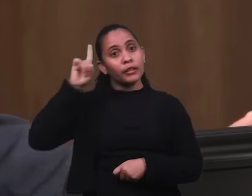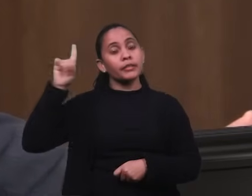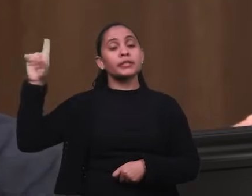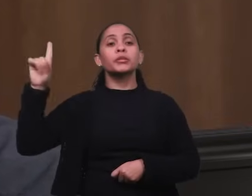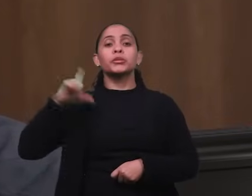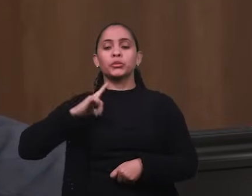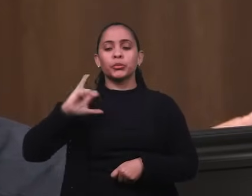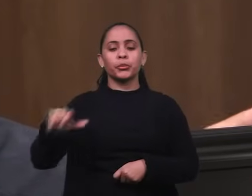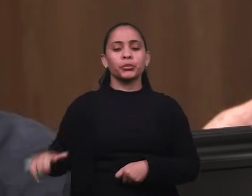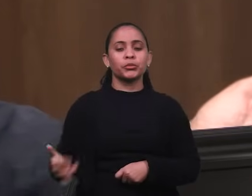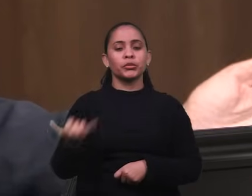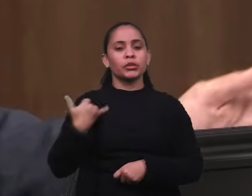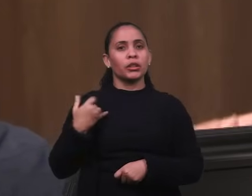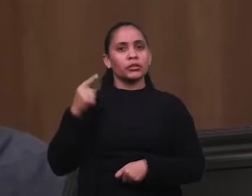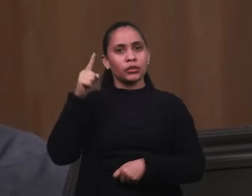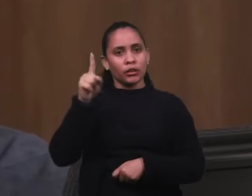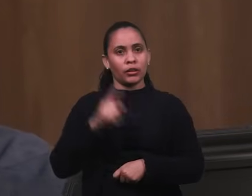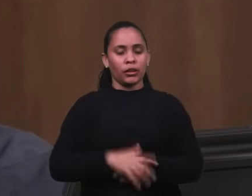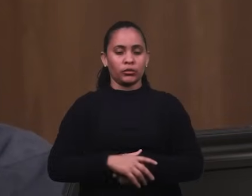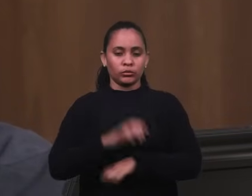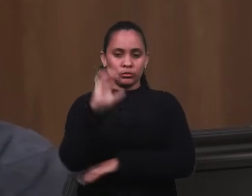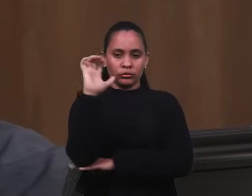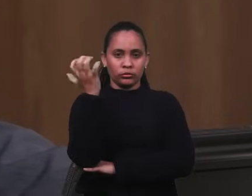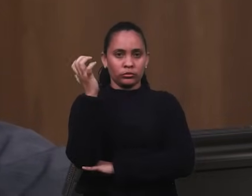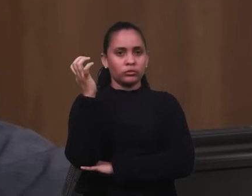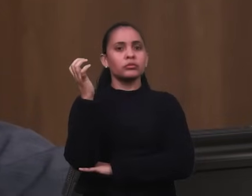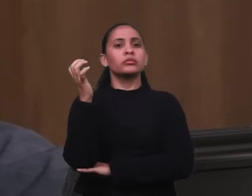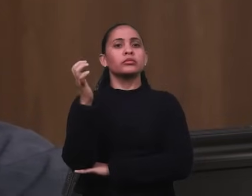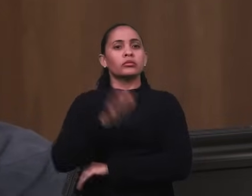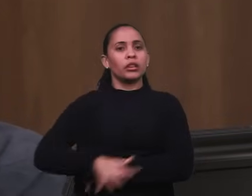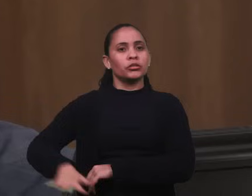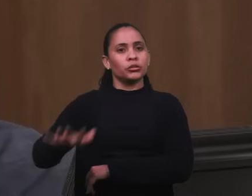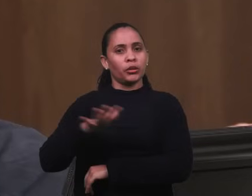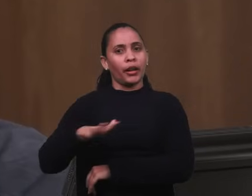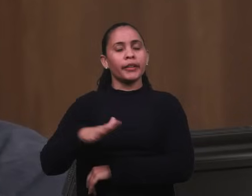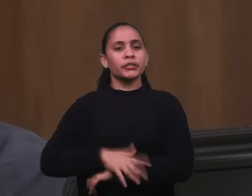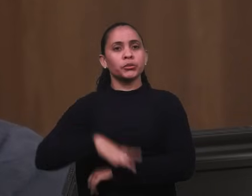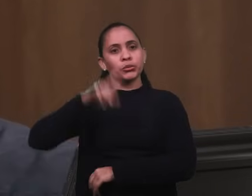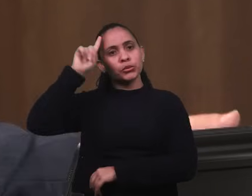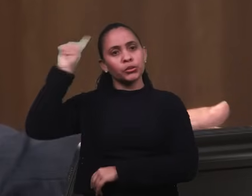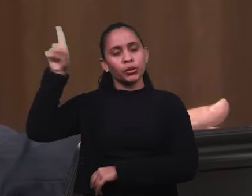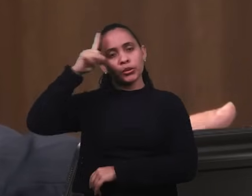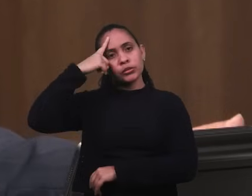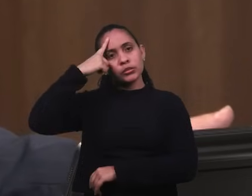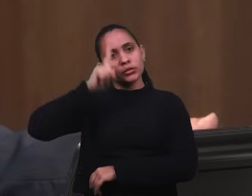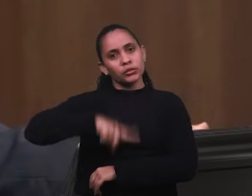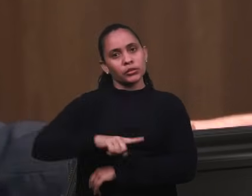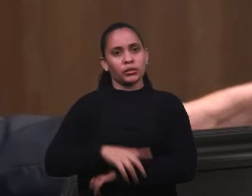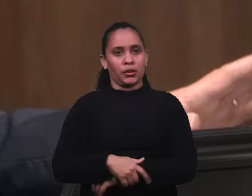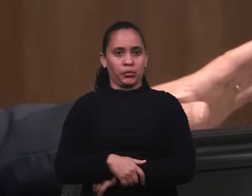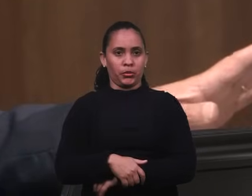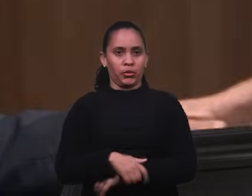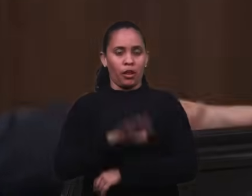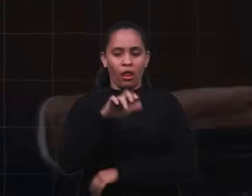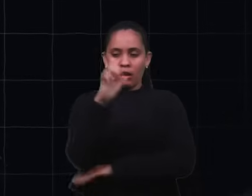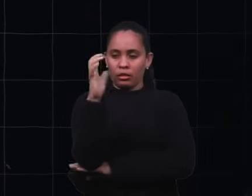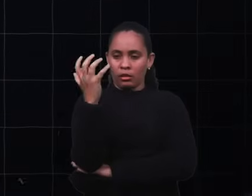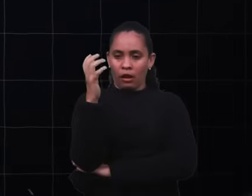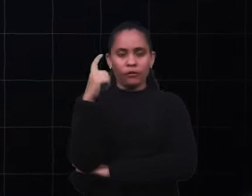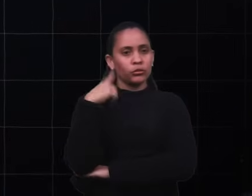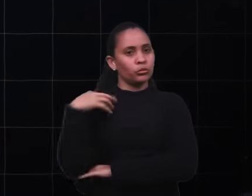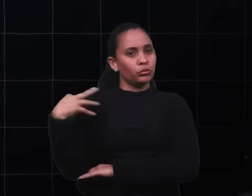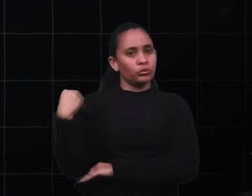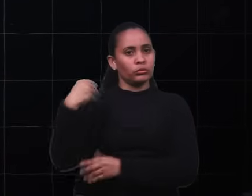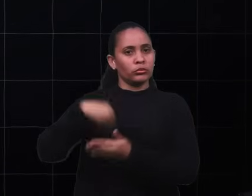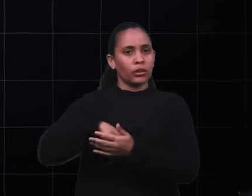estas oportunidades. Lá no próprio Éden, quando o Senhor determinou, olha, da árvore, de tudo que tem